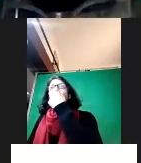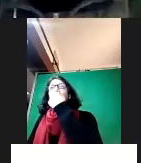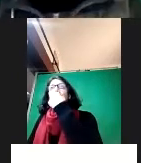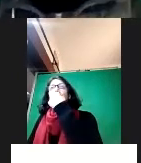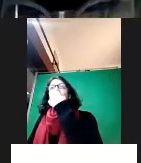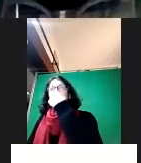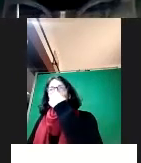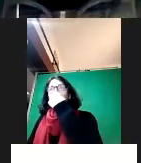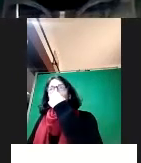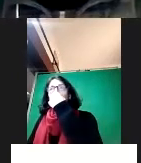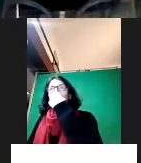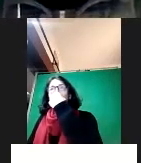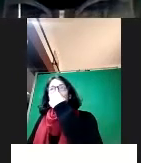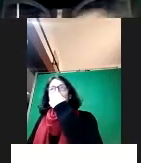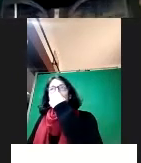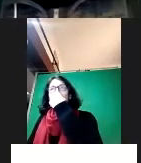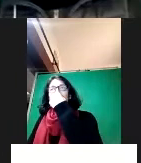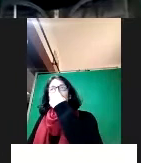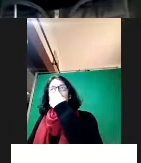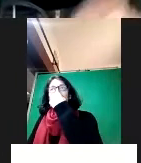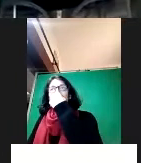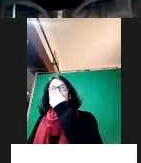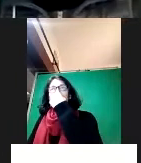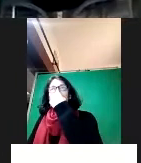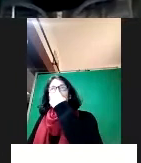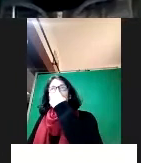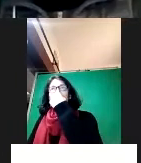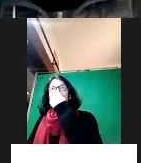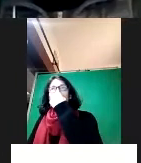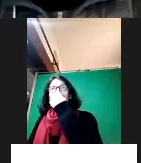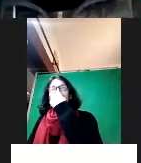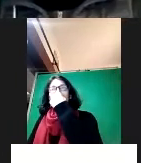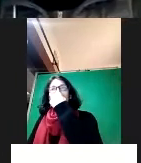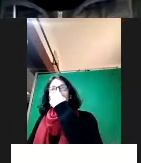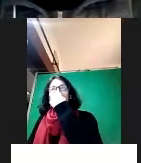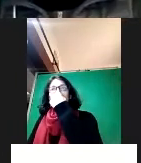a cozinha, e têm dimensões